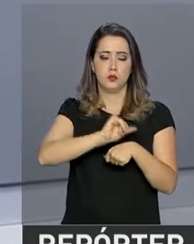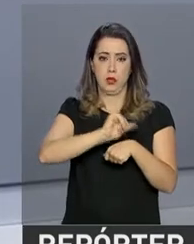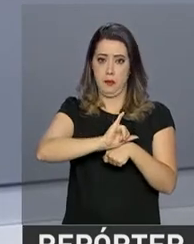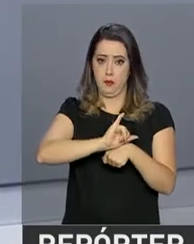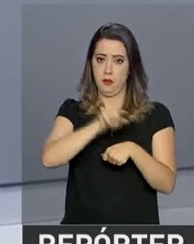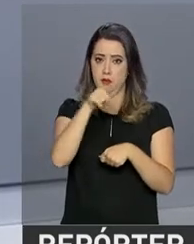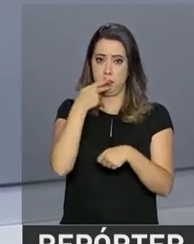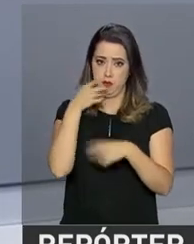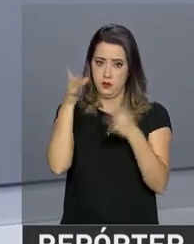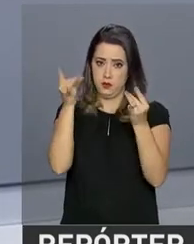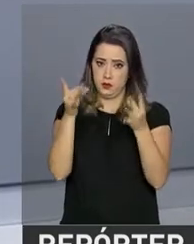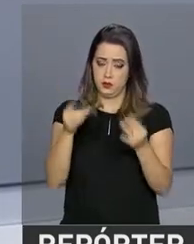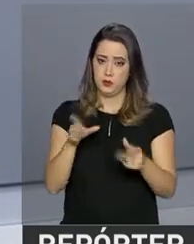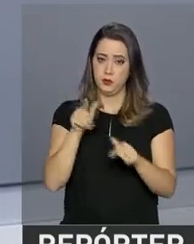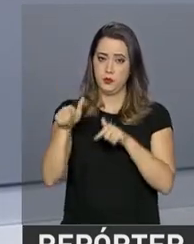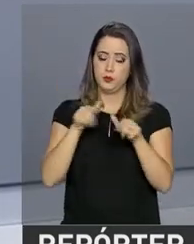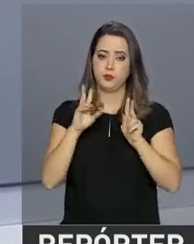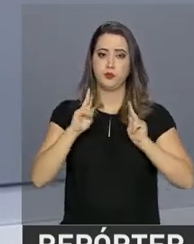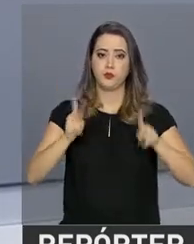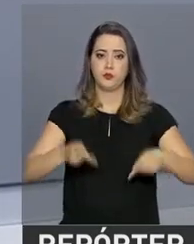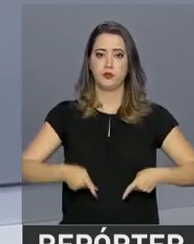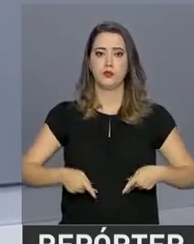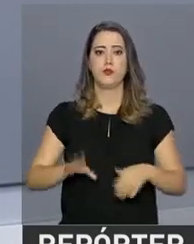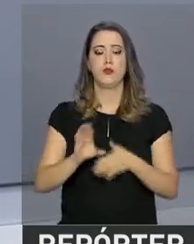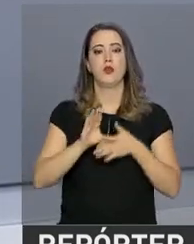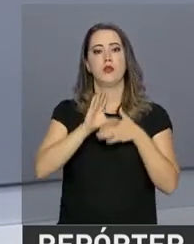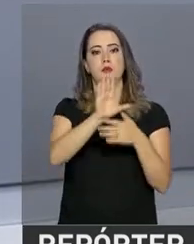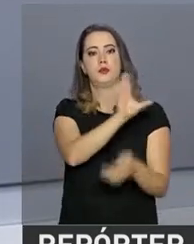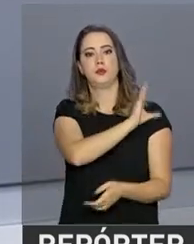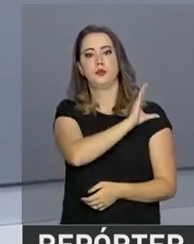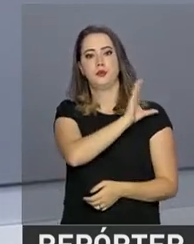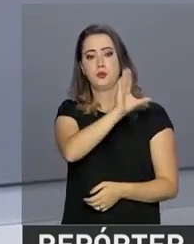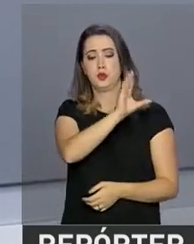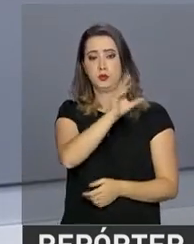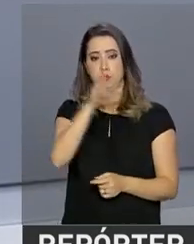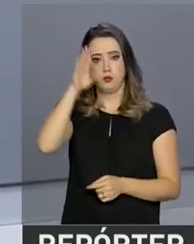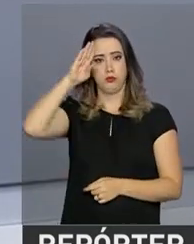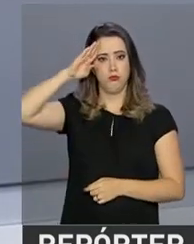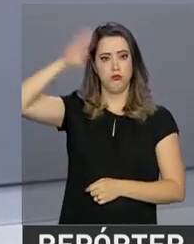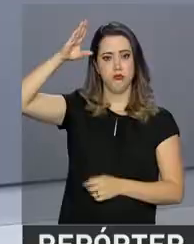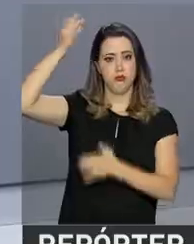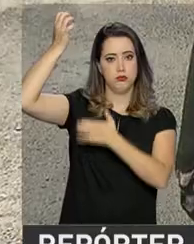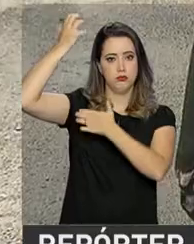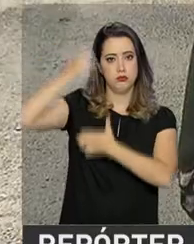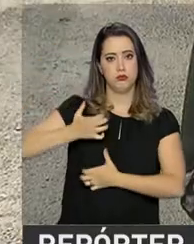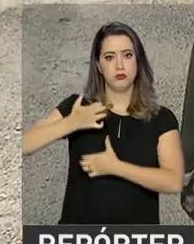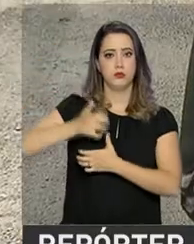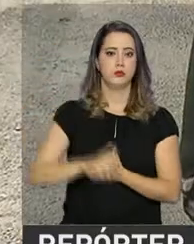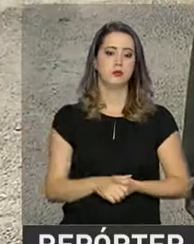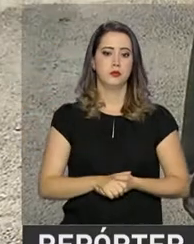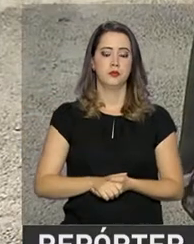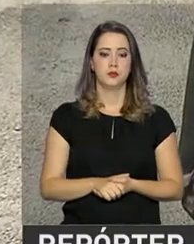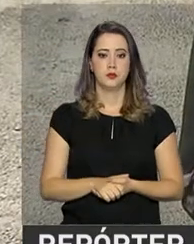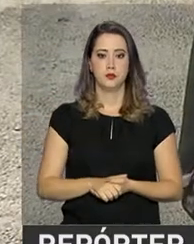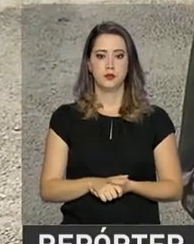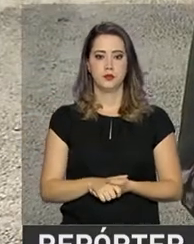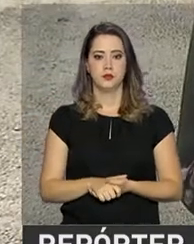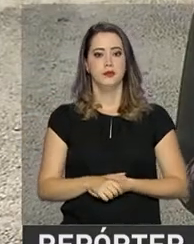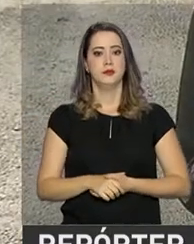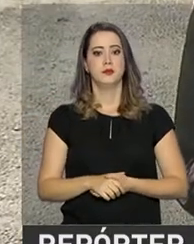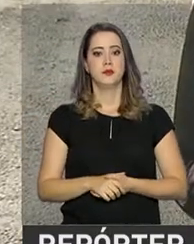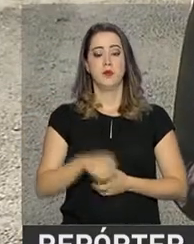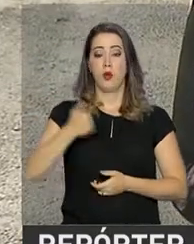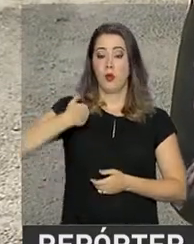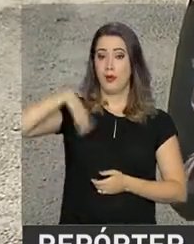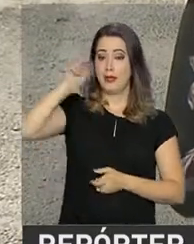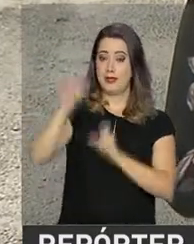informações sobre a parte da operação humanitária que é coordenada pelo exército com aumento de imigrantes